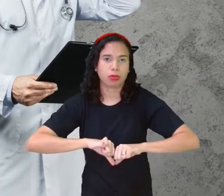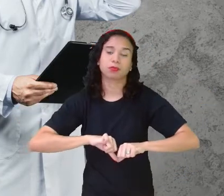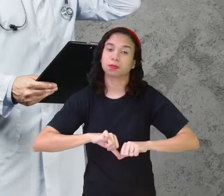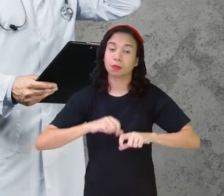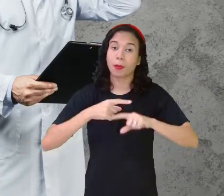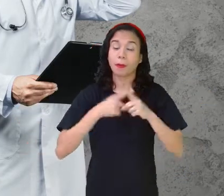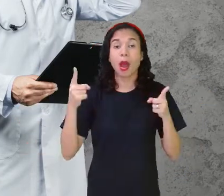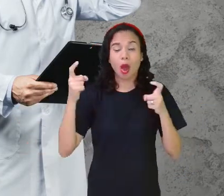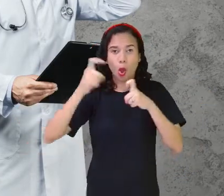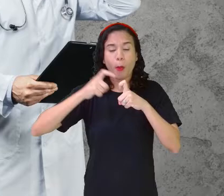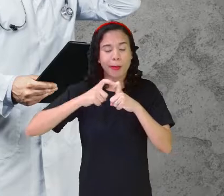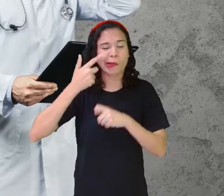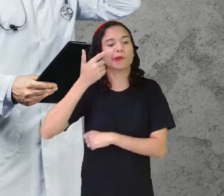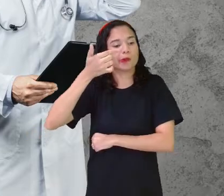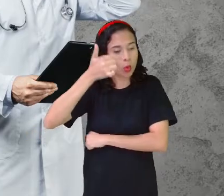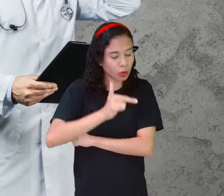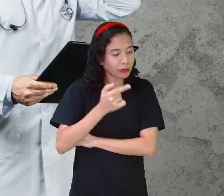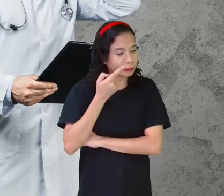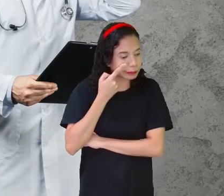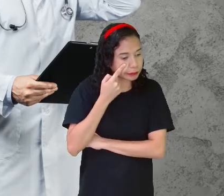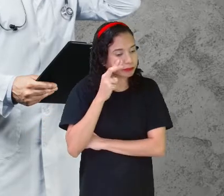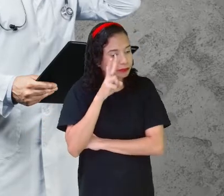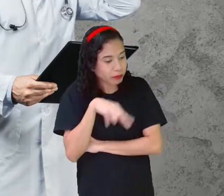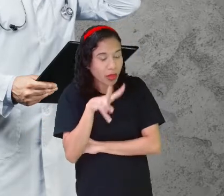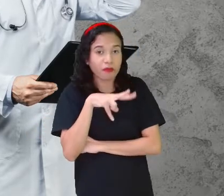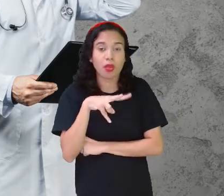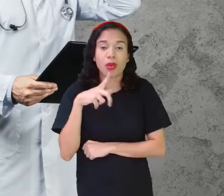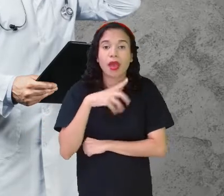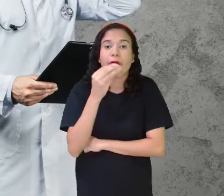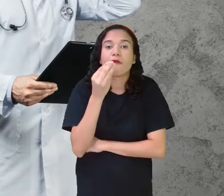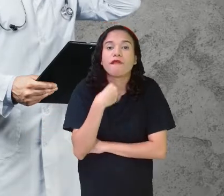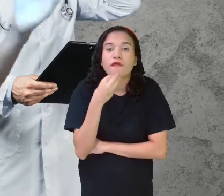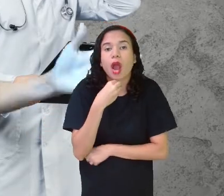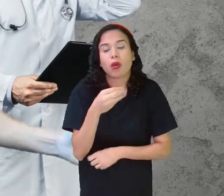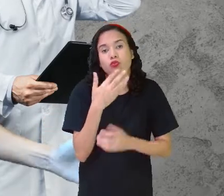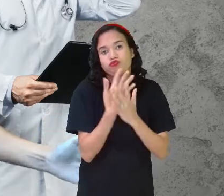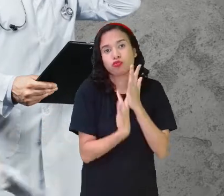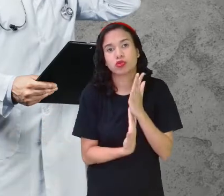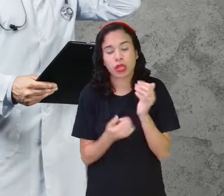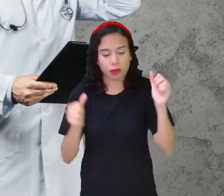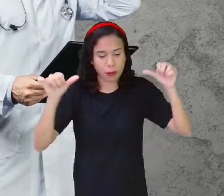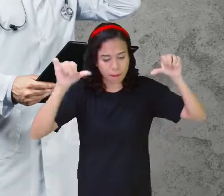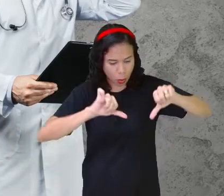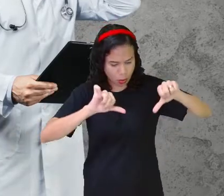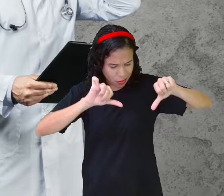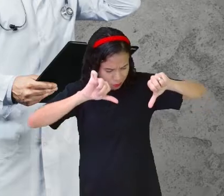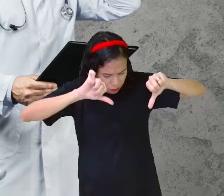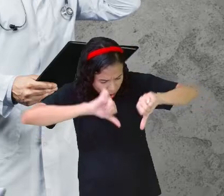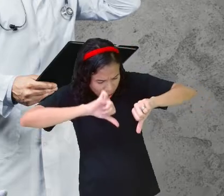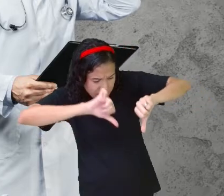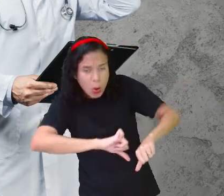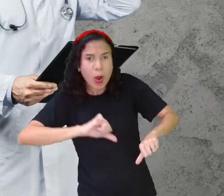O médico veio novamente e constatou uma anemia que só fazia progredir, de uma forma